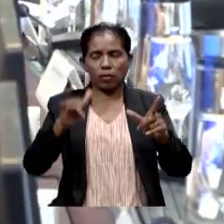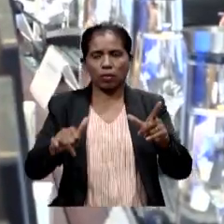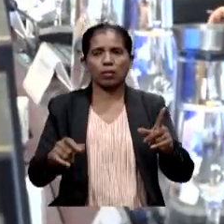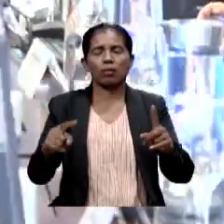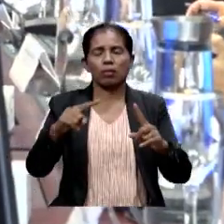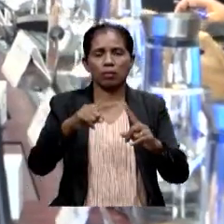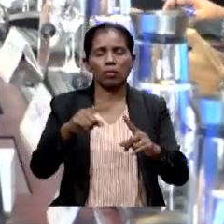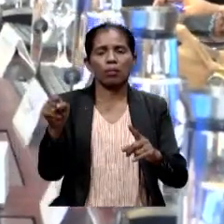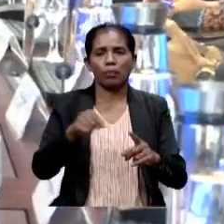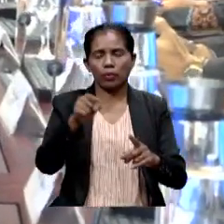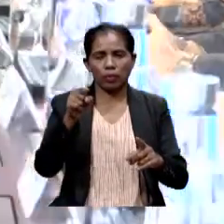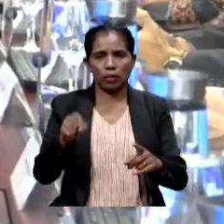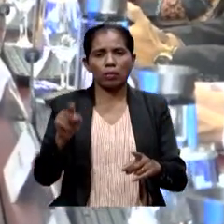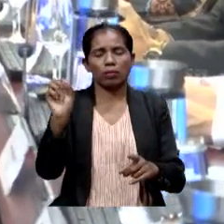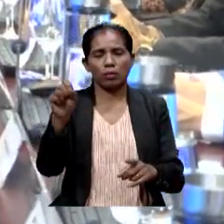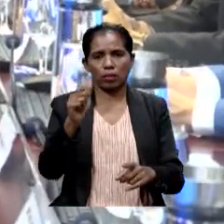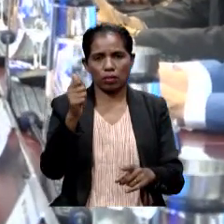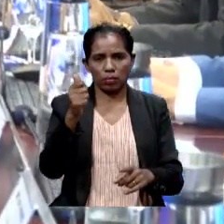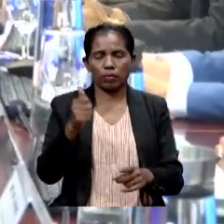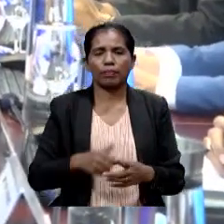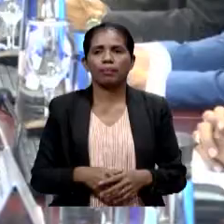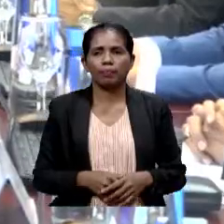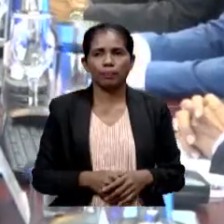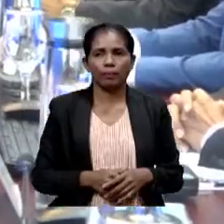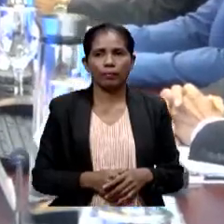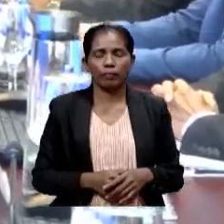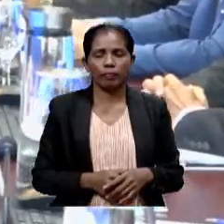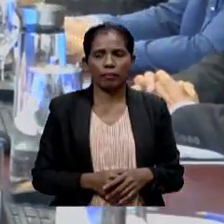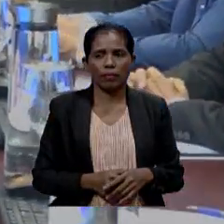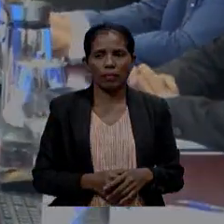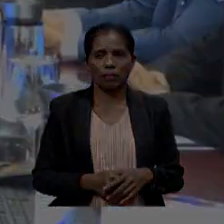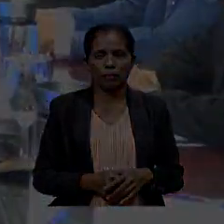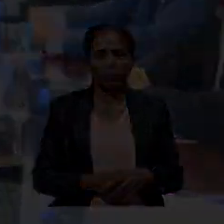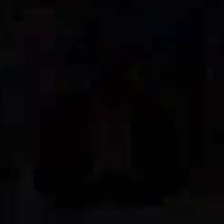8% sanolo rasim. Fátima Pereira, Adérito Ximenes, GMN.